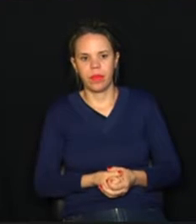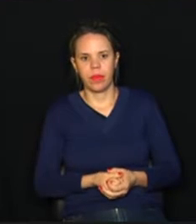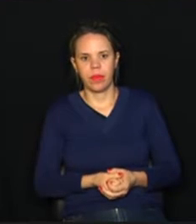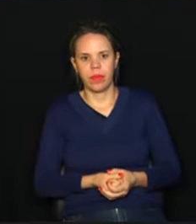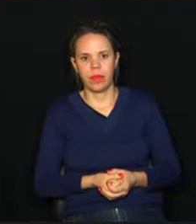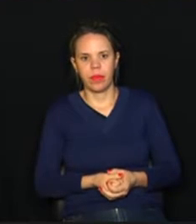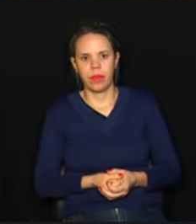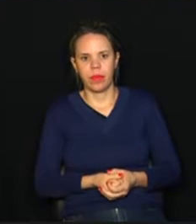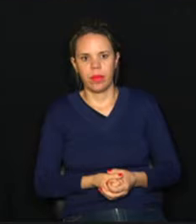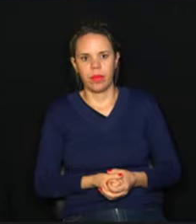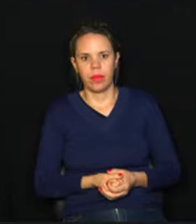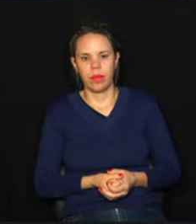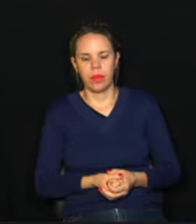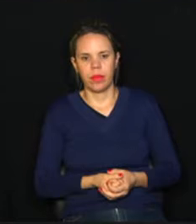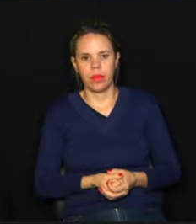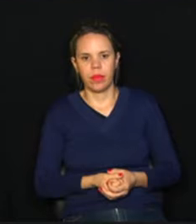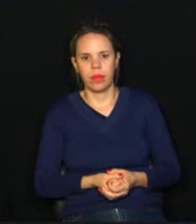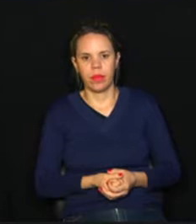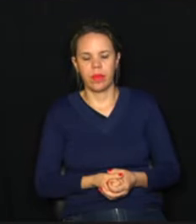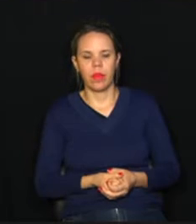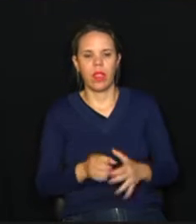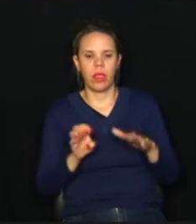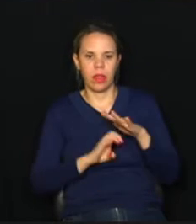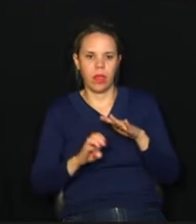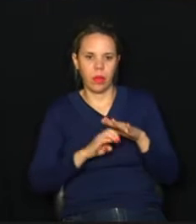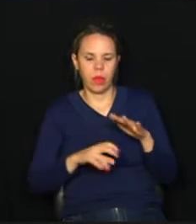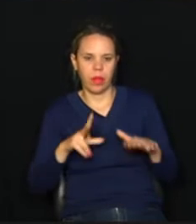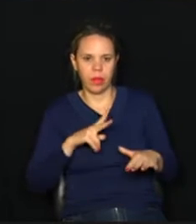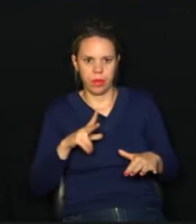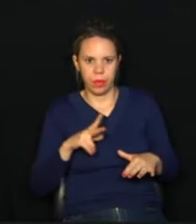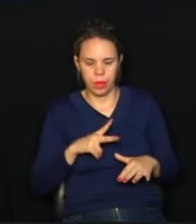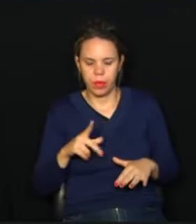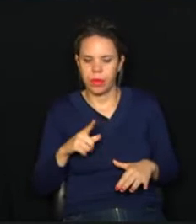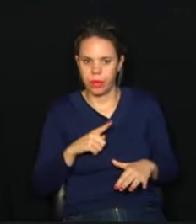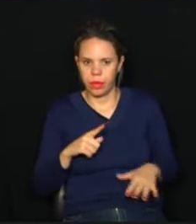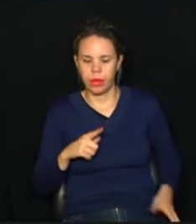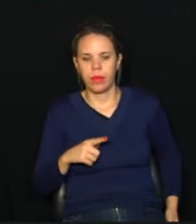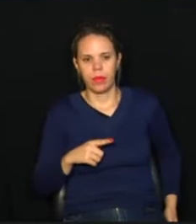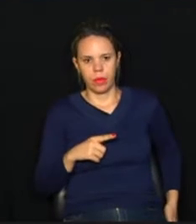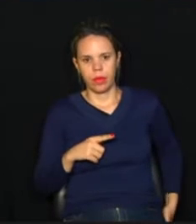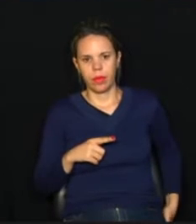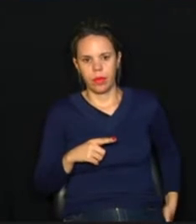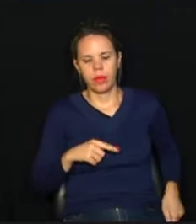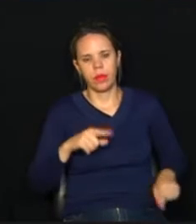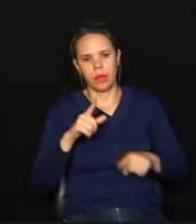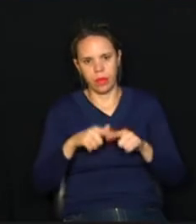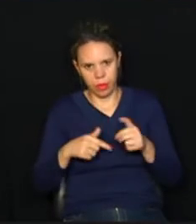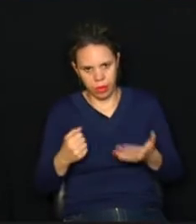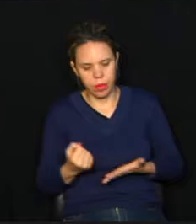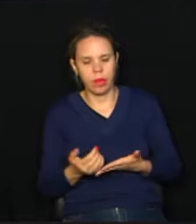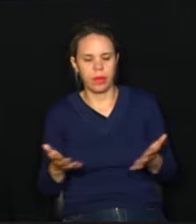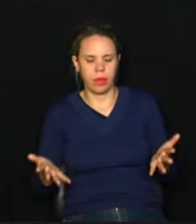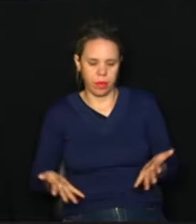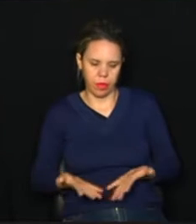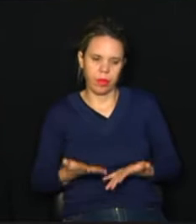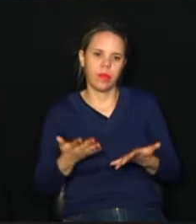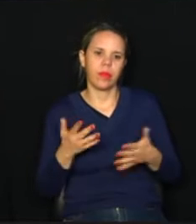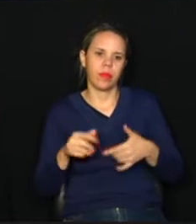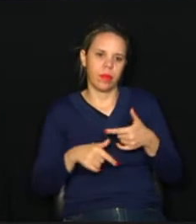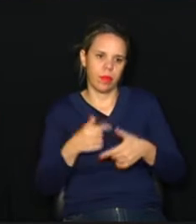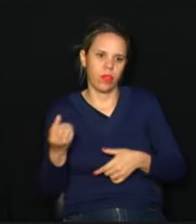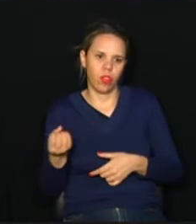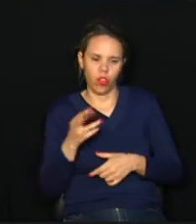as empresas da iniciativa privada, elas evoluíram, elas têm materiais, têm